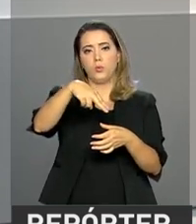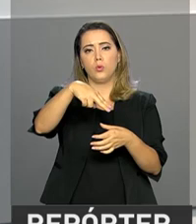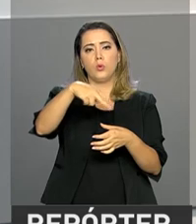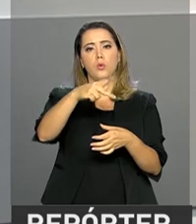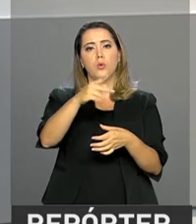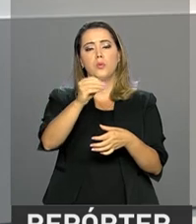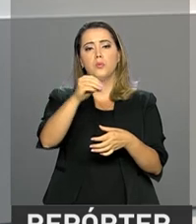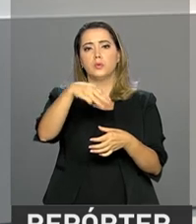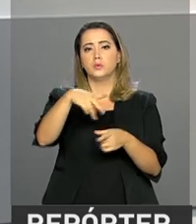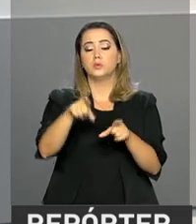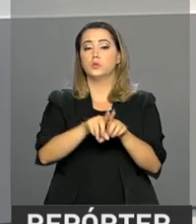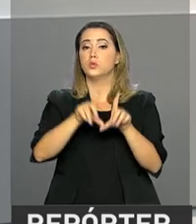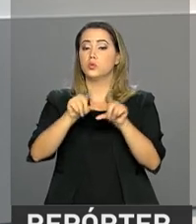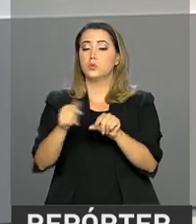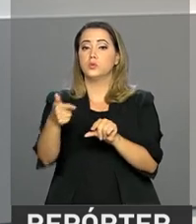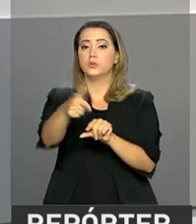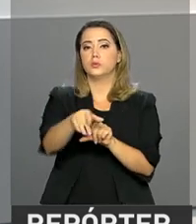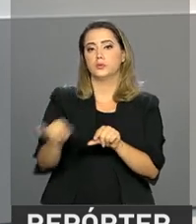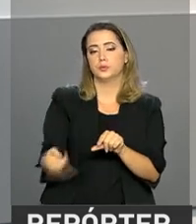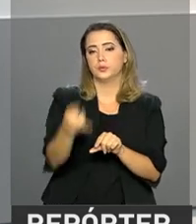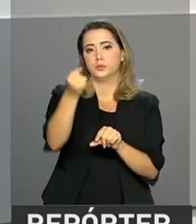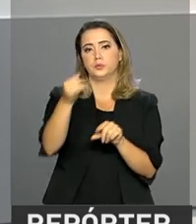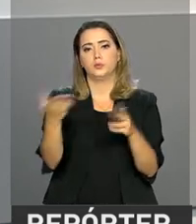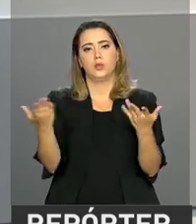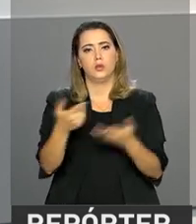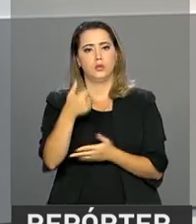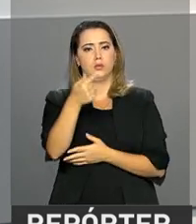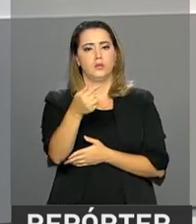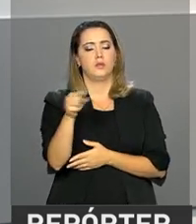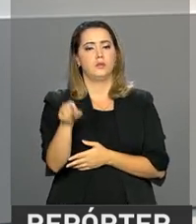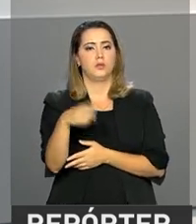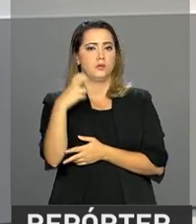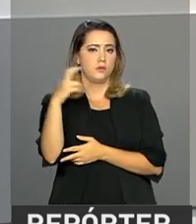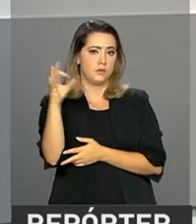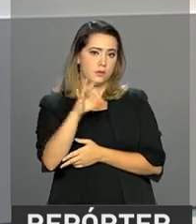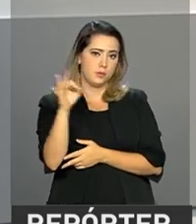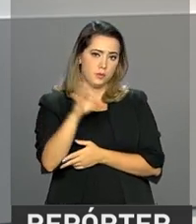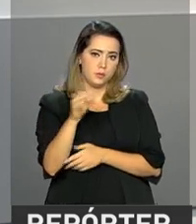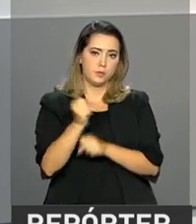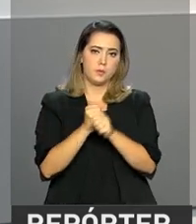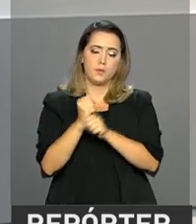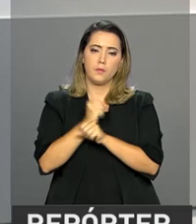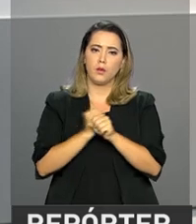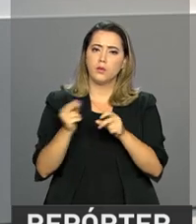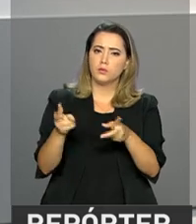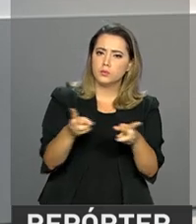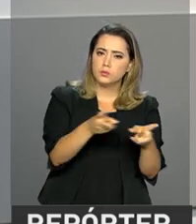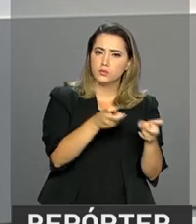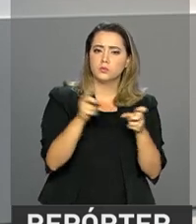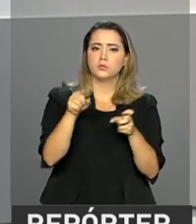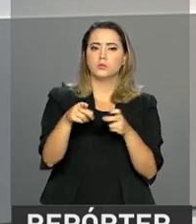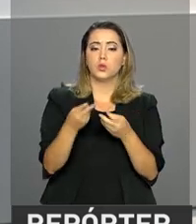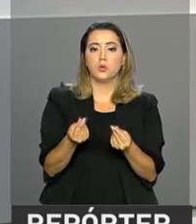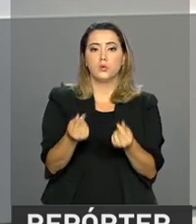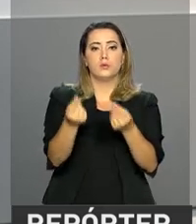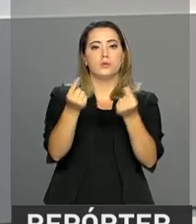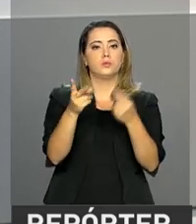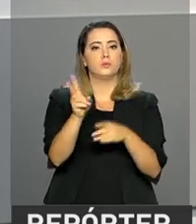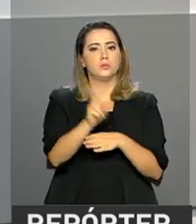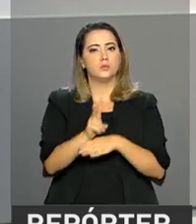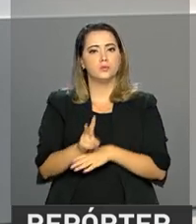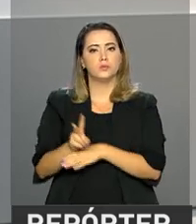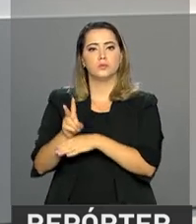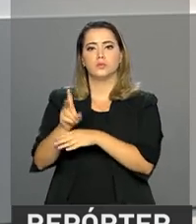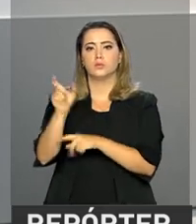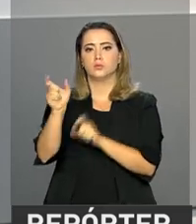reduzisse novamente a taxa básica de juros, que agora está em 7,5% ao ano. A expectativa é de que o custo do crédito